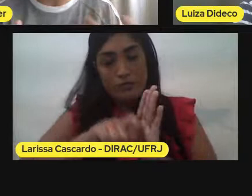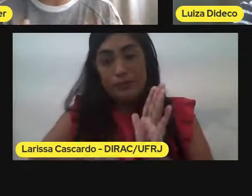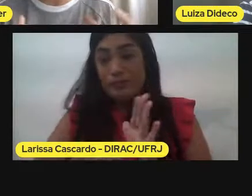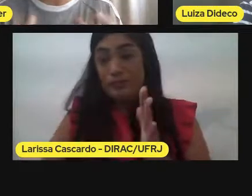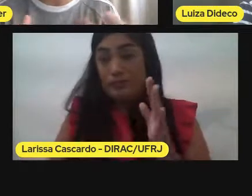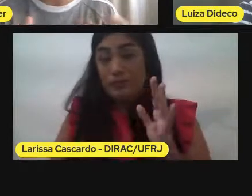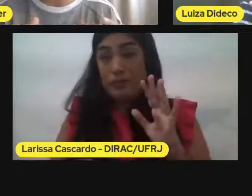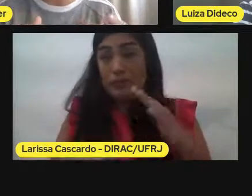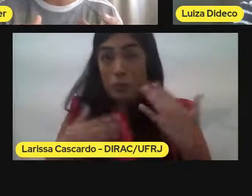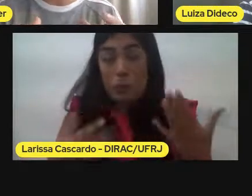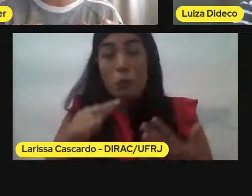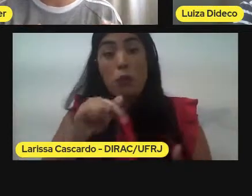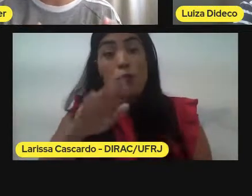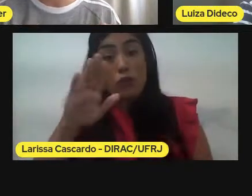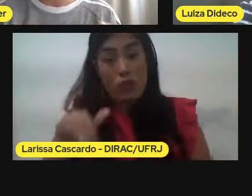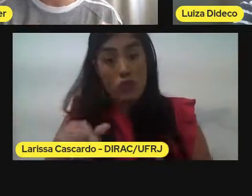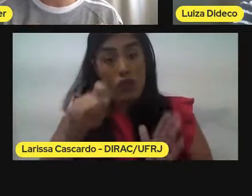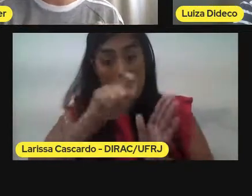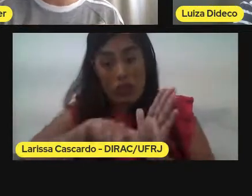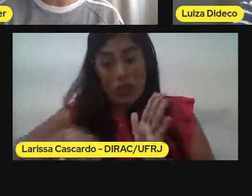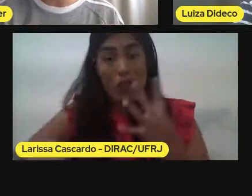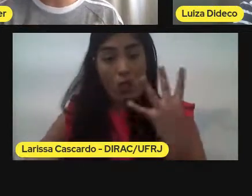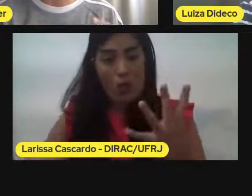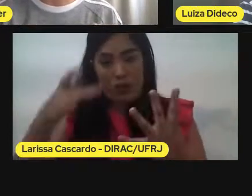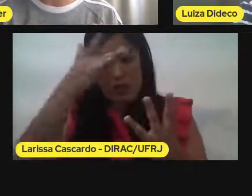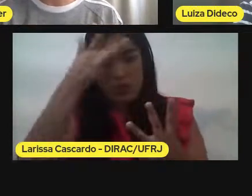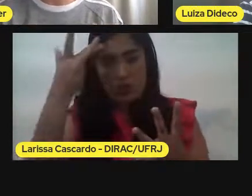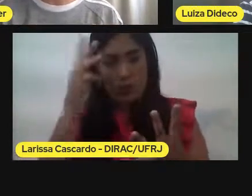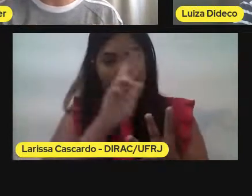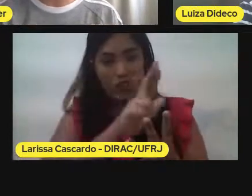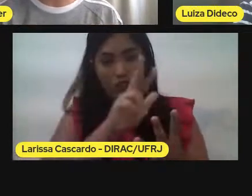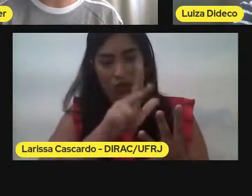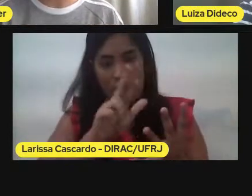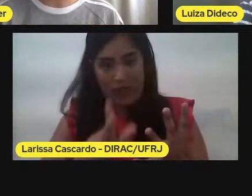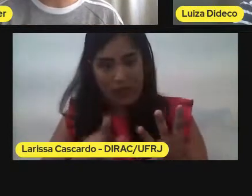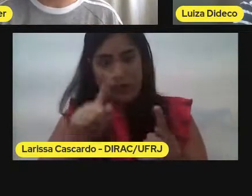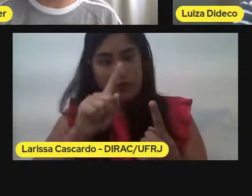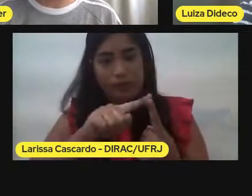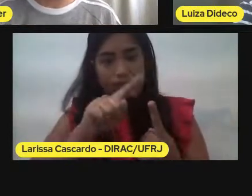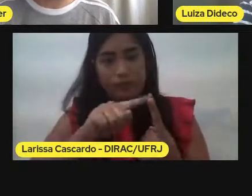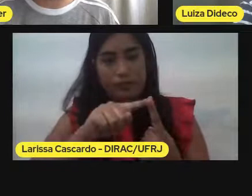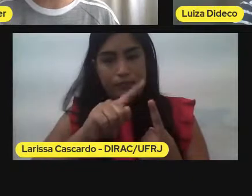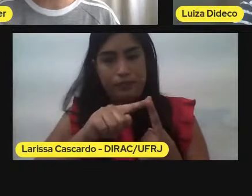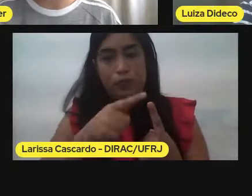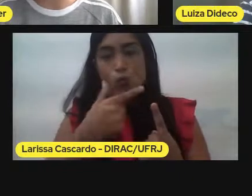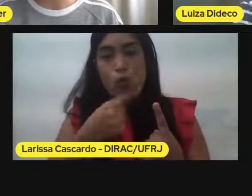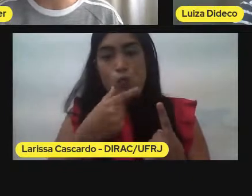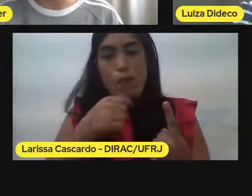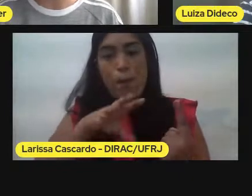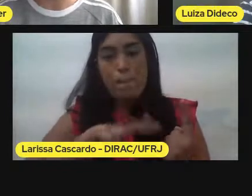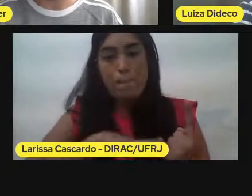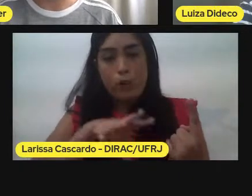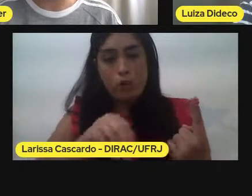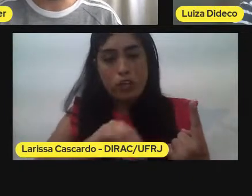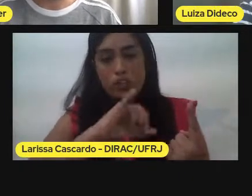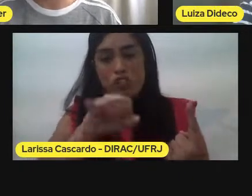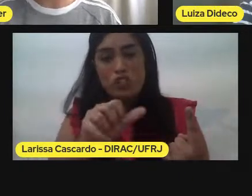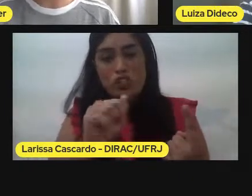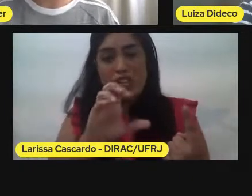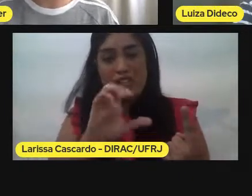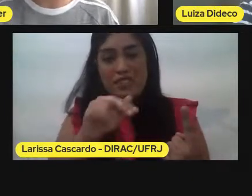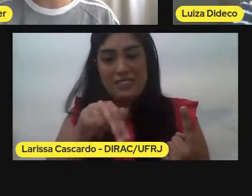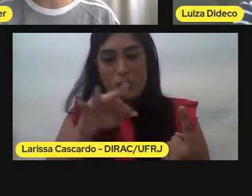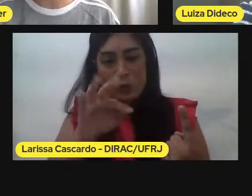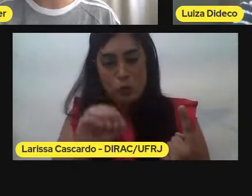foram compiladas por quatro pessoas diferentes. A primeira edição, compilada por um português, o Jacinto do Prado Coelho;